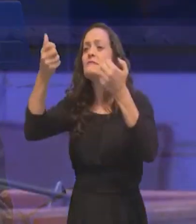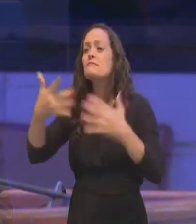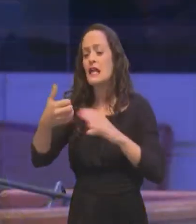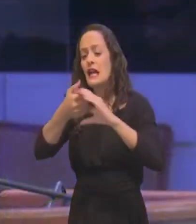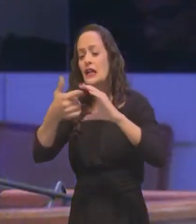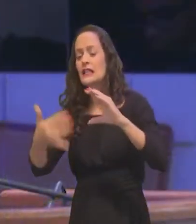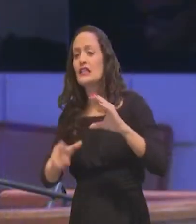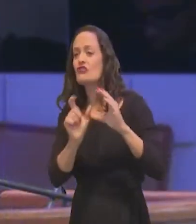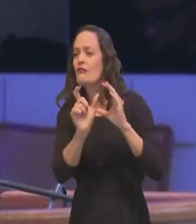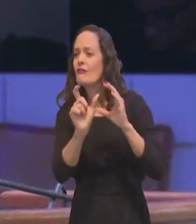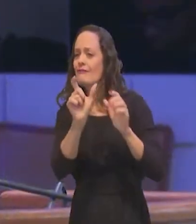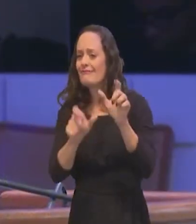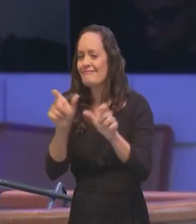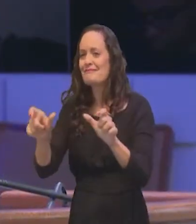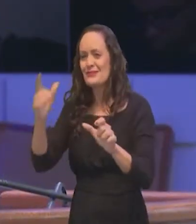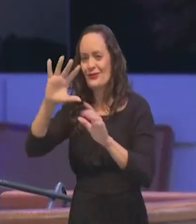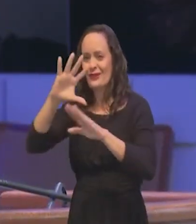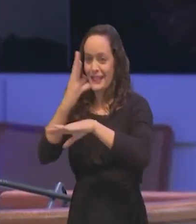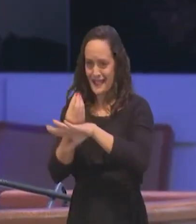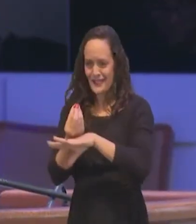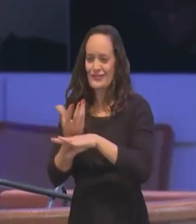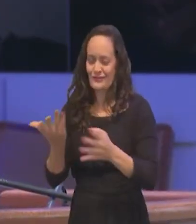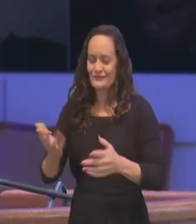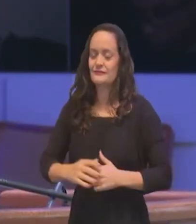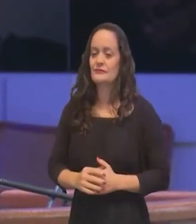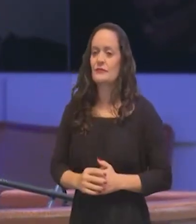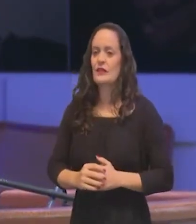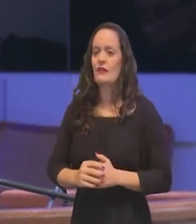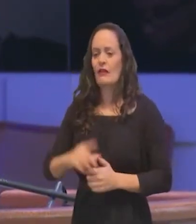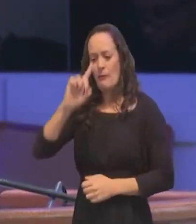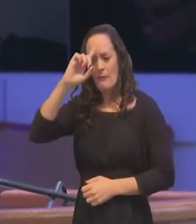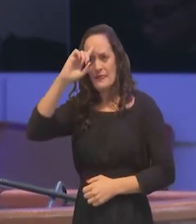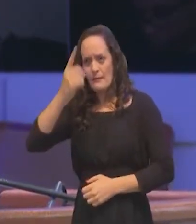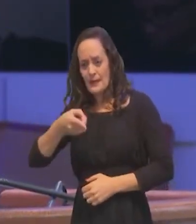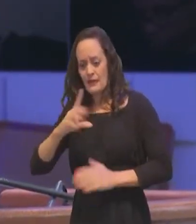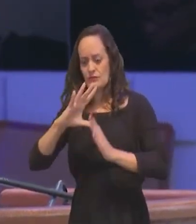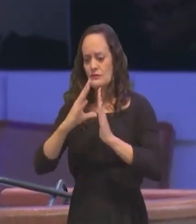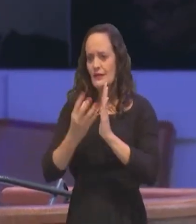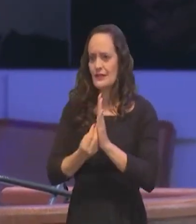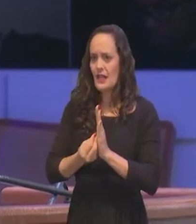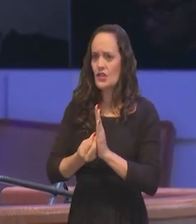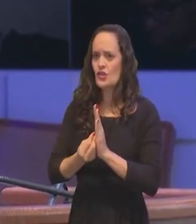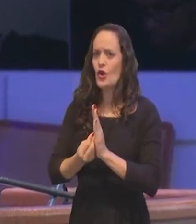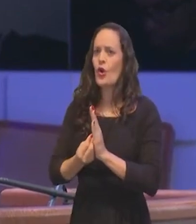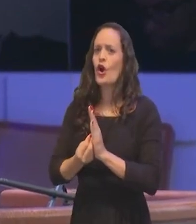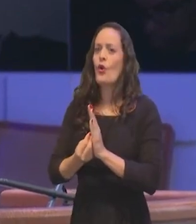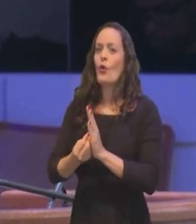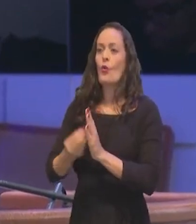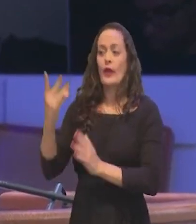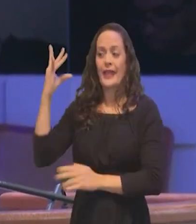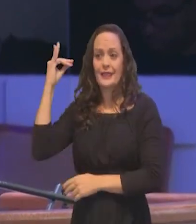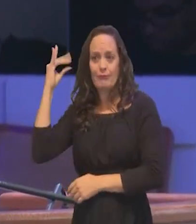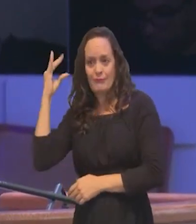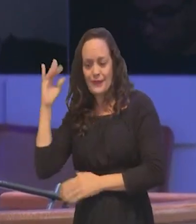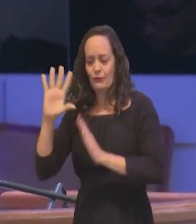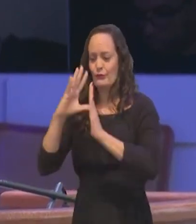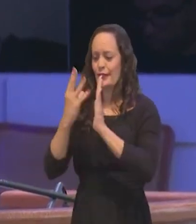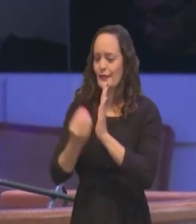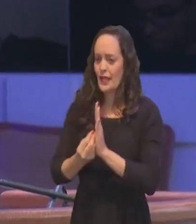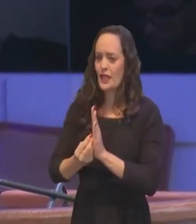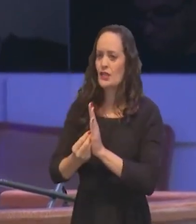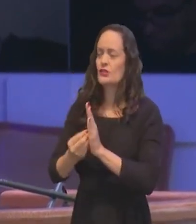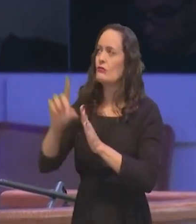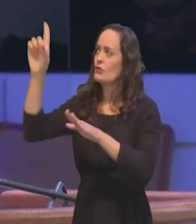o governo da igreja, disciplina na igreja, as ordenanças, as marcas, inimigos da igreja, a missão da igreja,